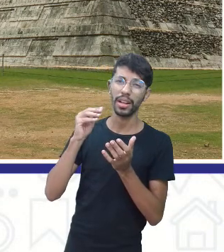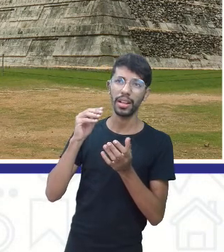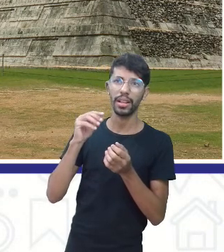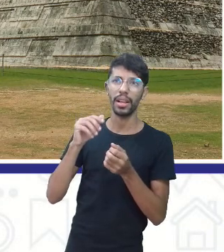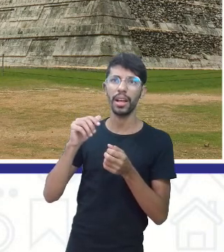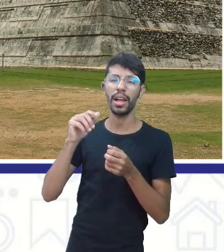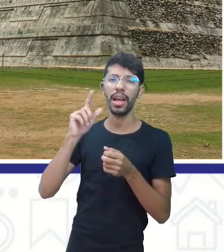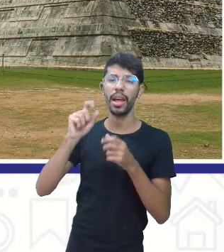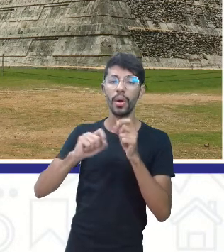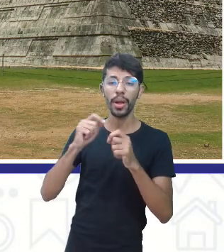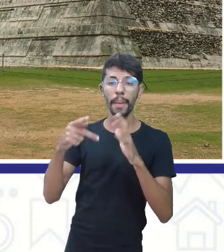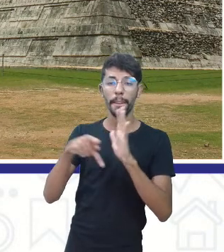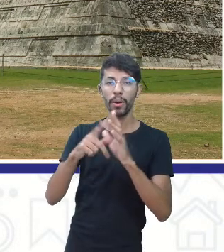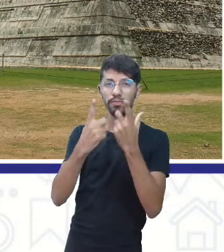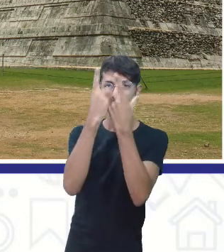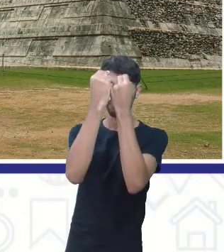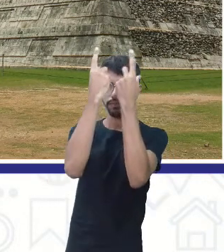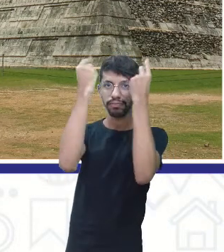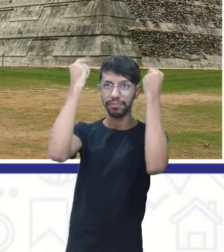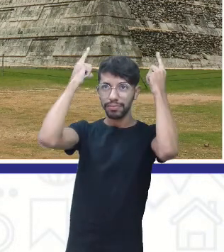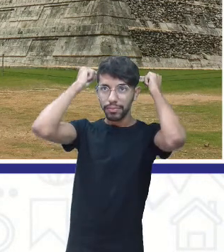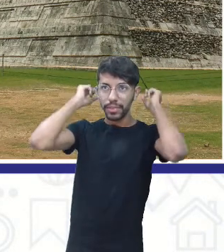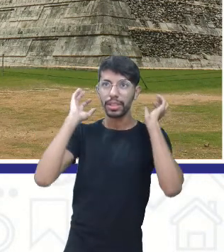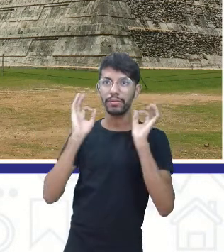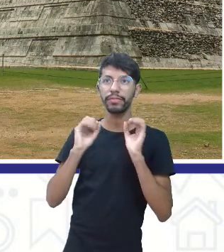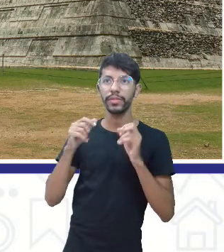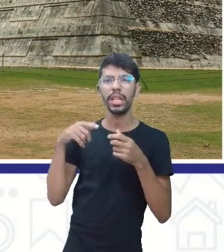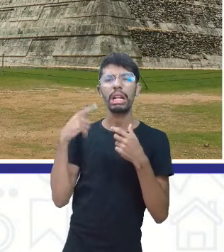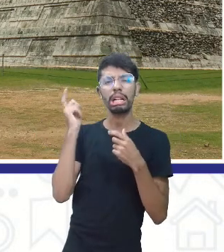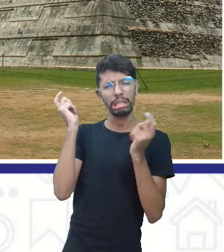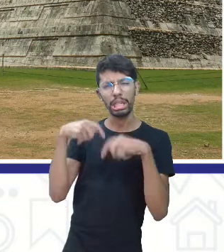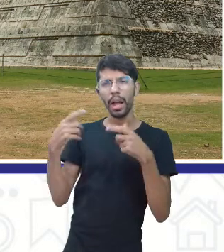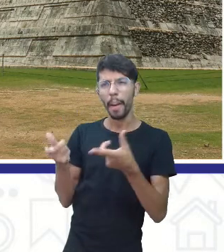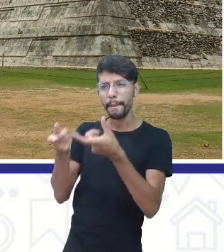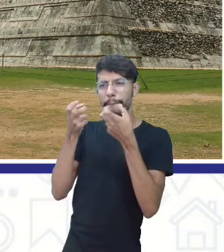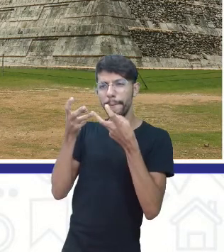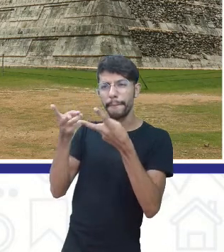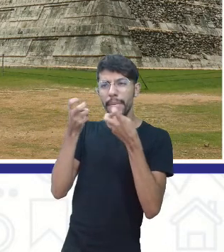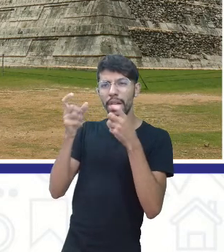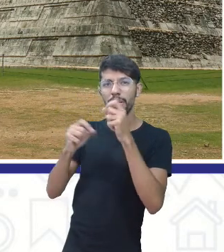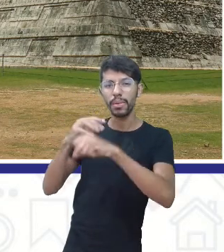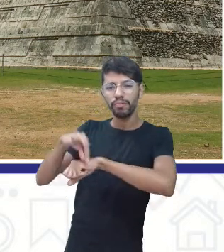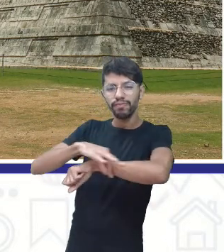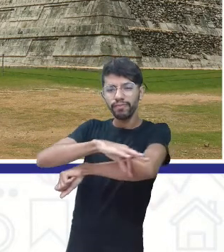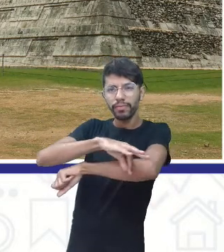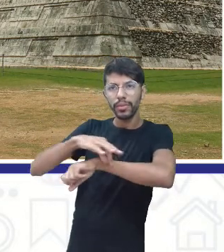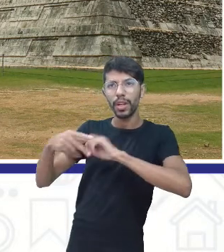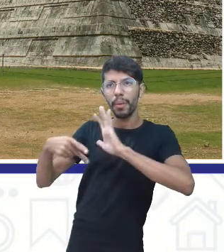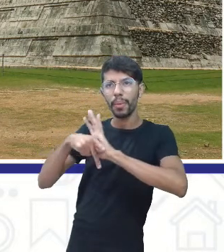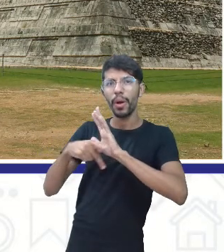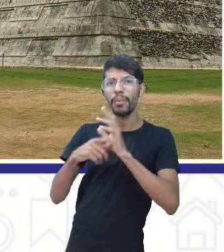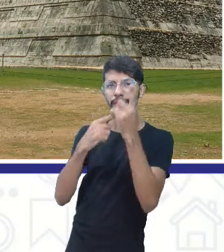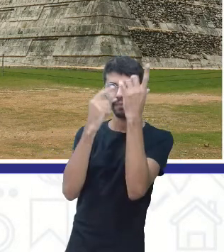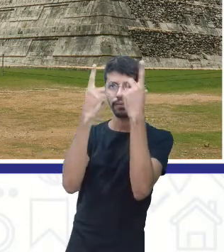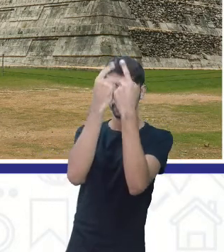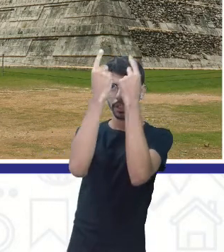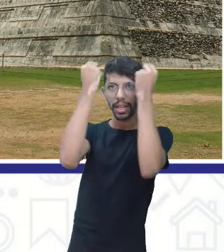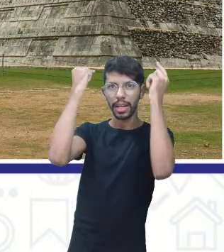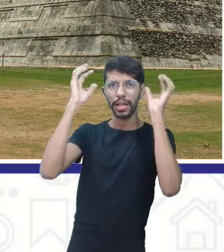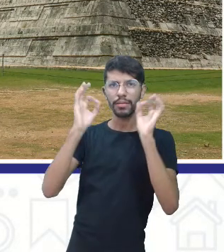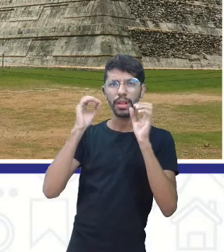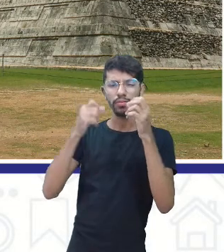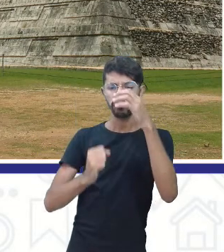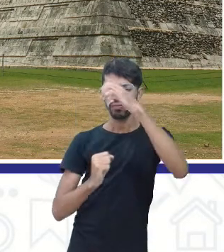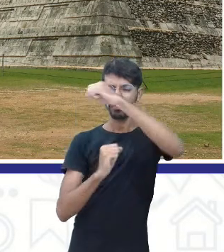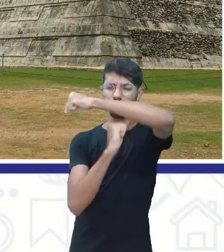de uma construção grega, mas dá para observar, né, essa arquitetura grega nos seus pilares, enfim. E à direita nós